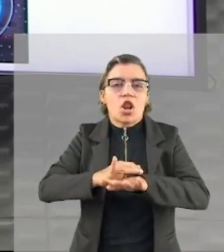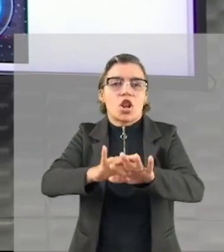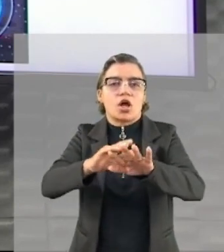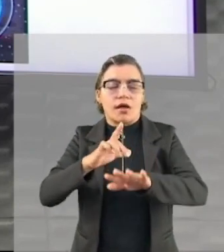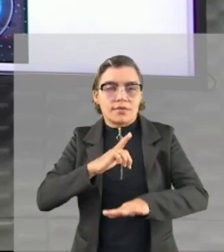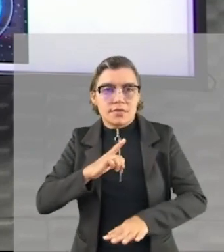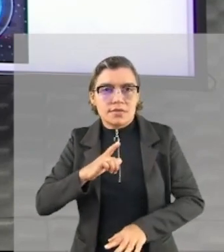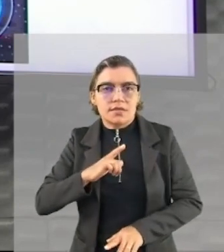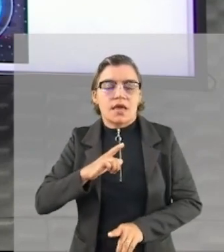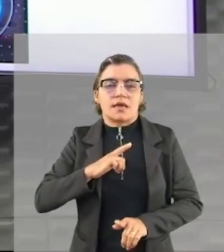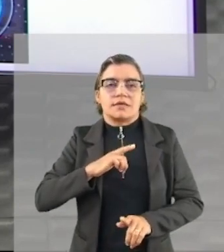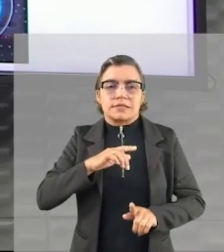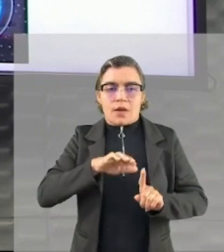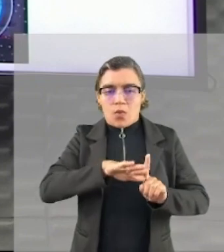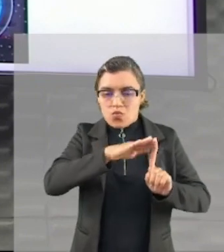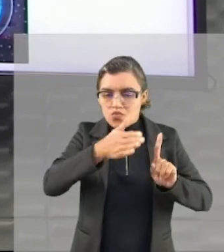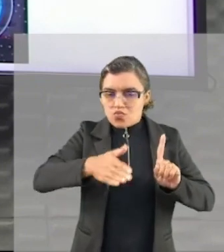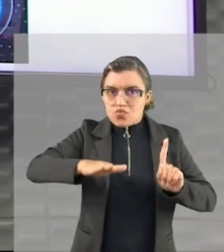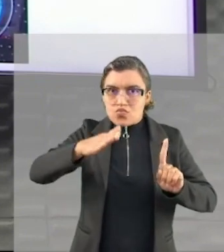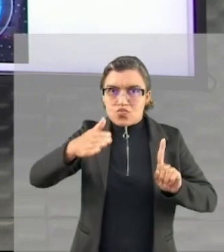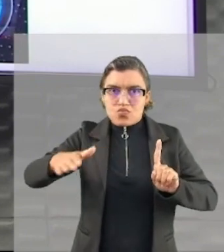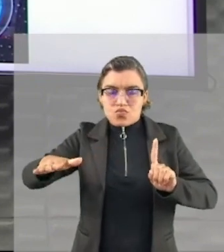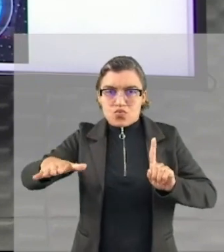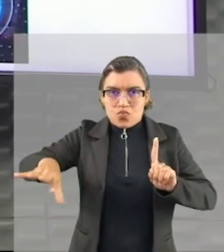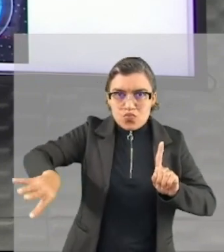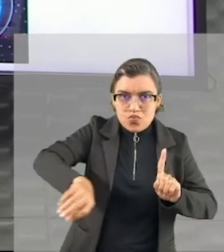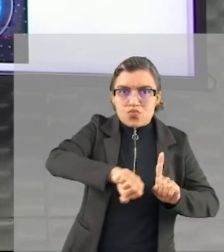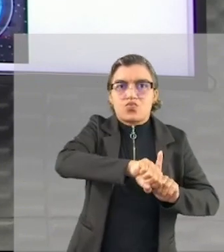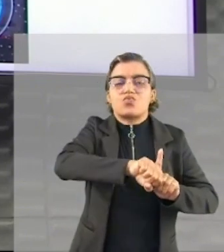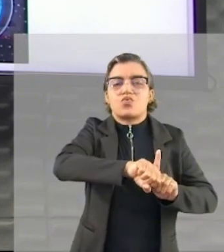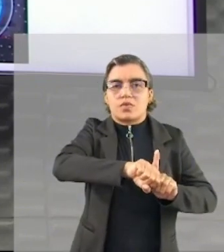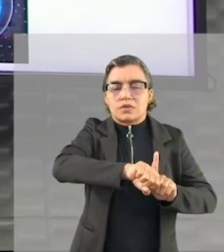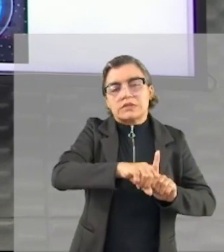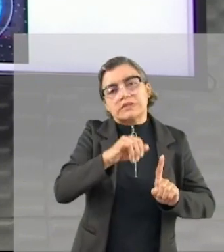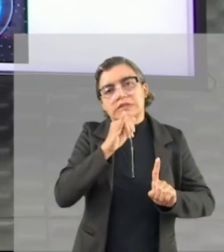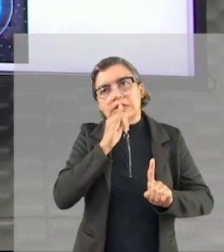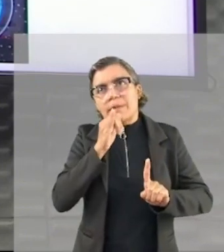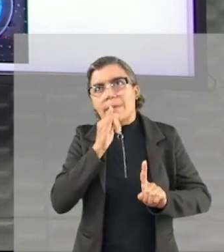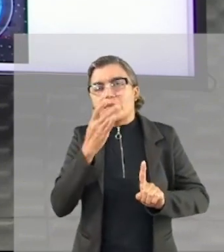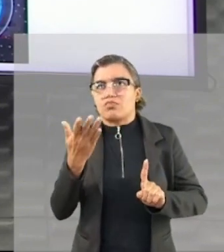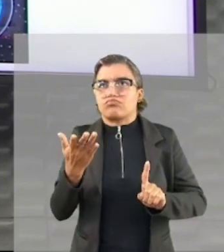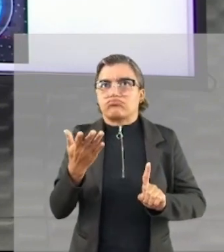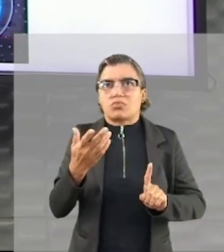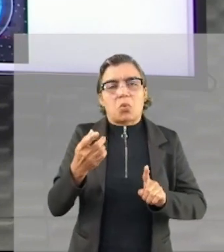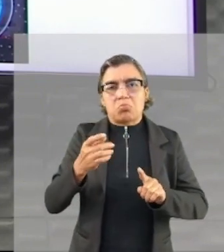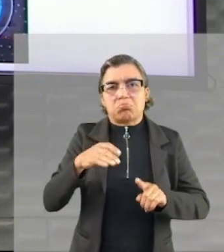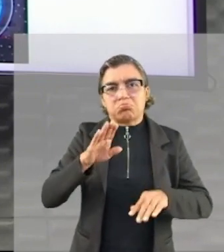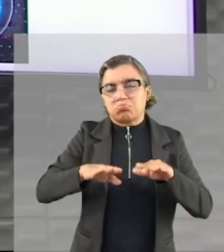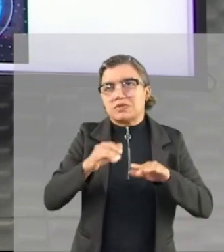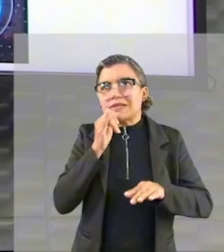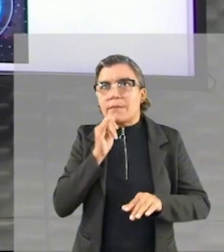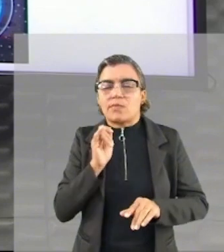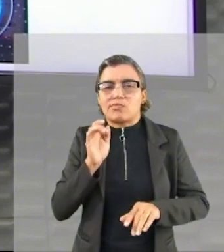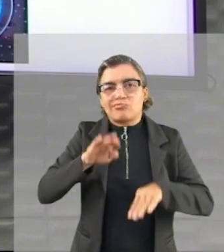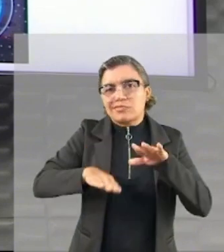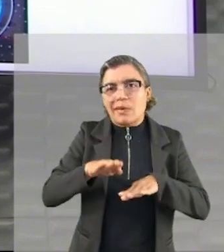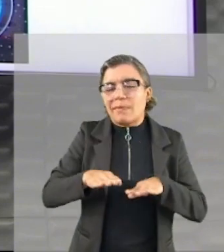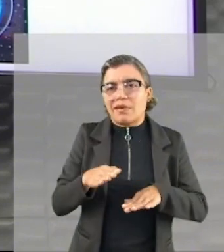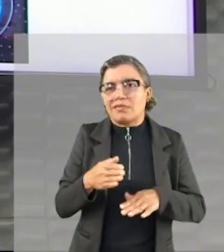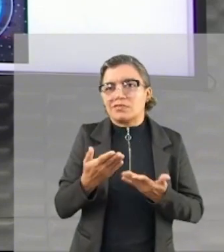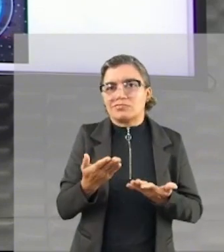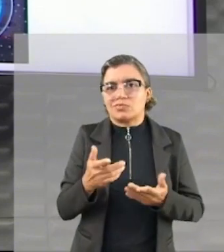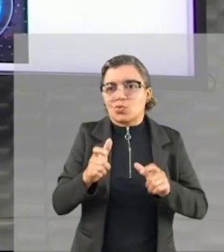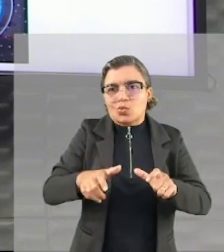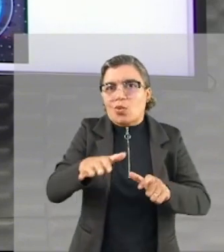ondas eletromagnéticas, não necessitando do meio material para se propagar. Então, essas aqui, elas podem acontecer no